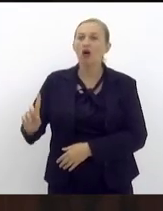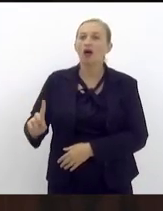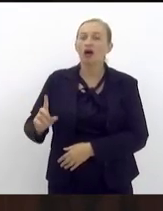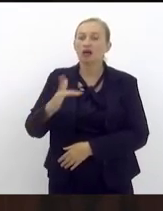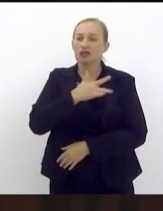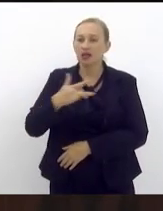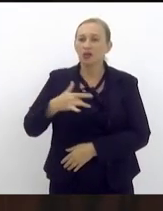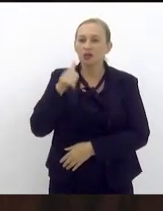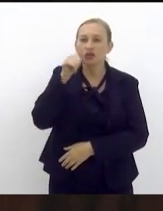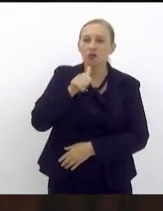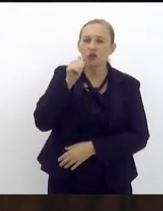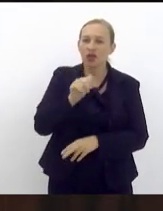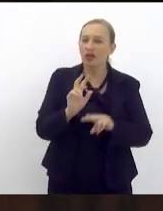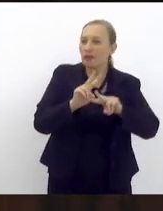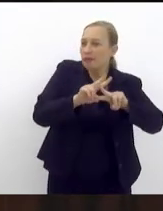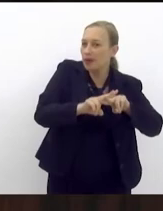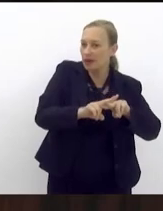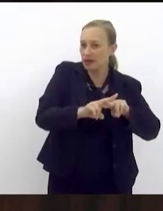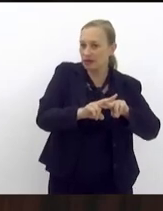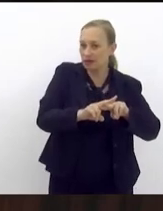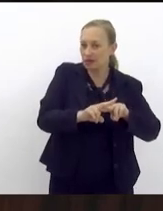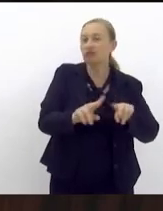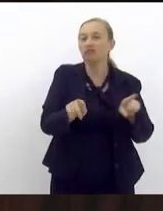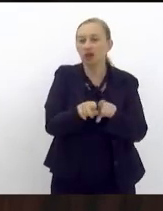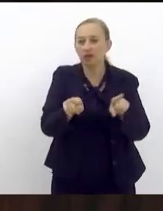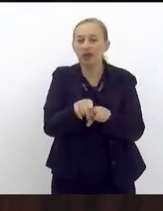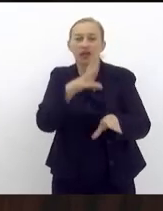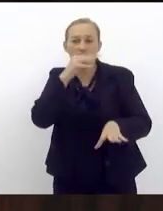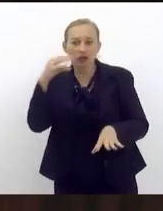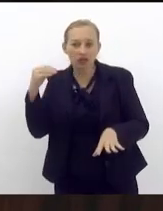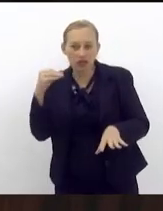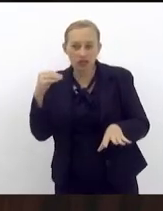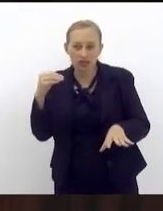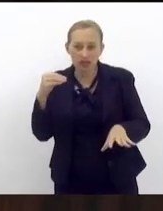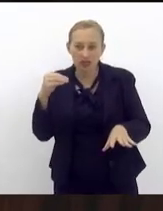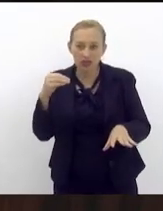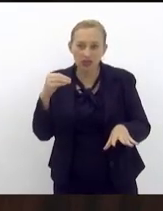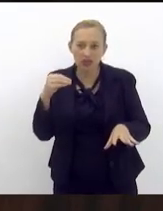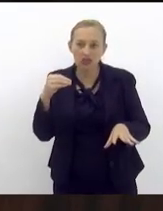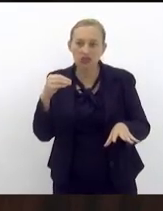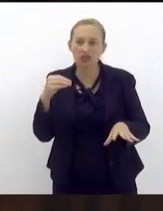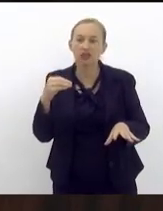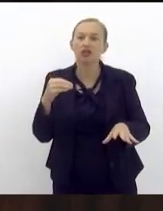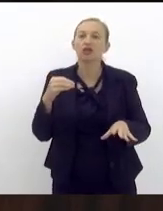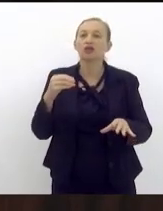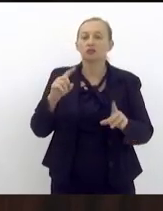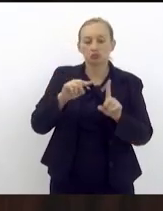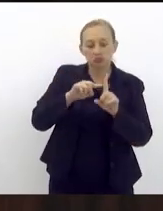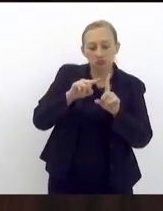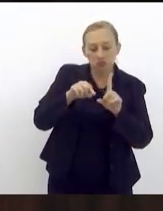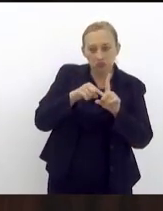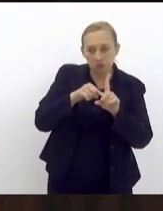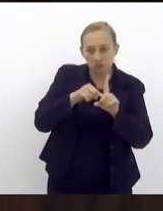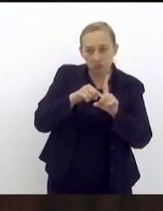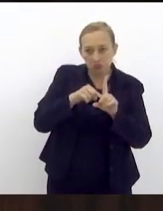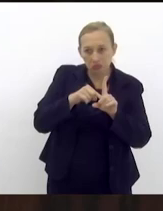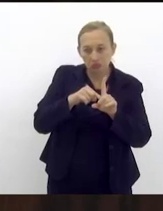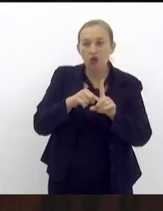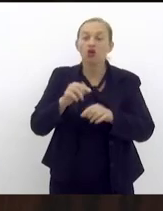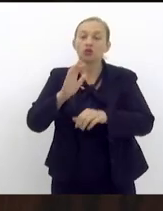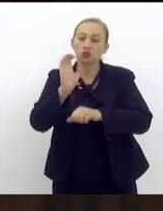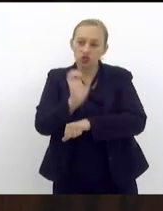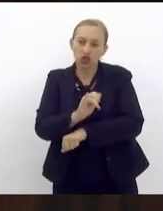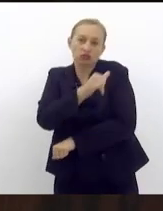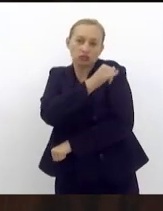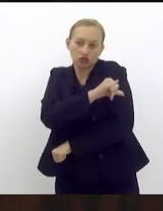à saúde da mulher encarcerada e da adolescente em cumprimento de medida sócia educativa gestante ou puerpério no âmbito